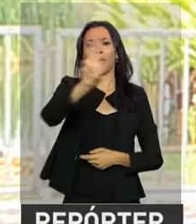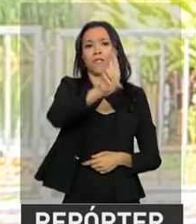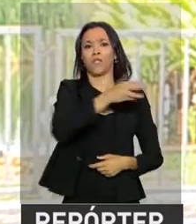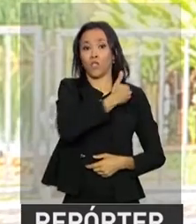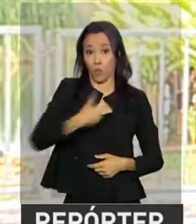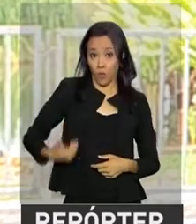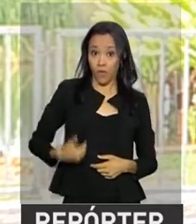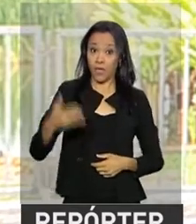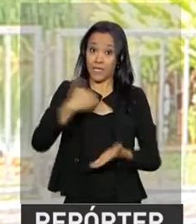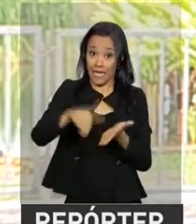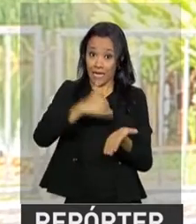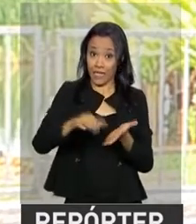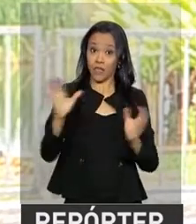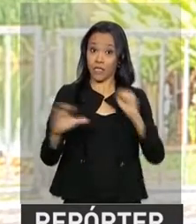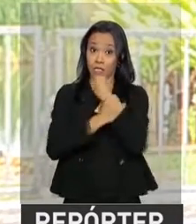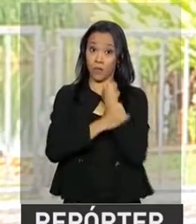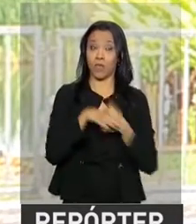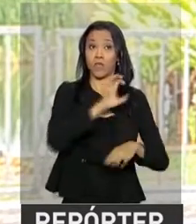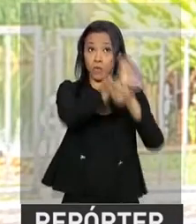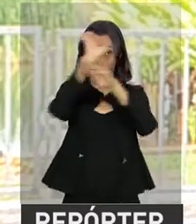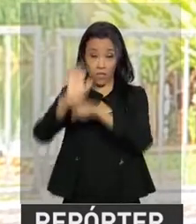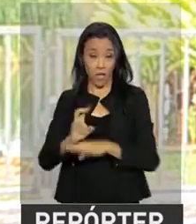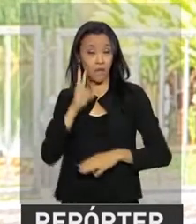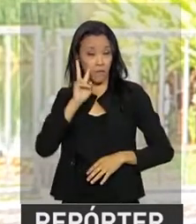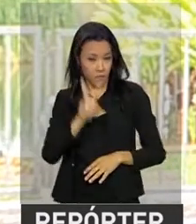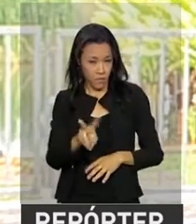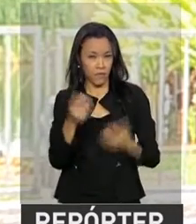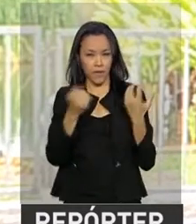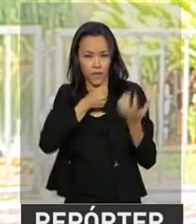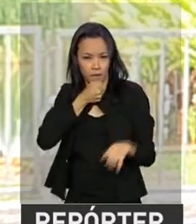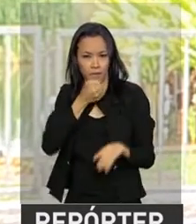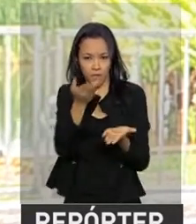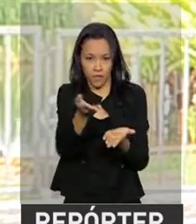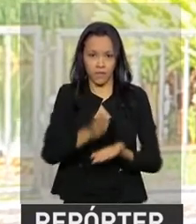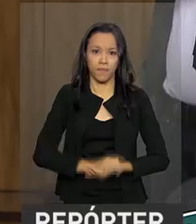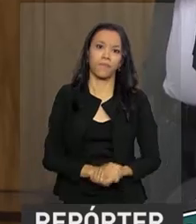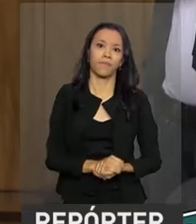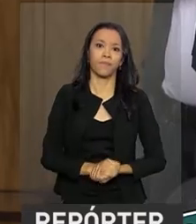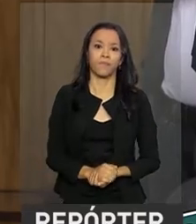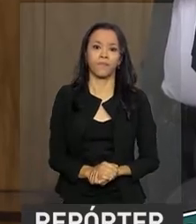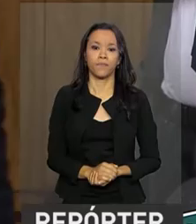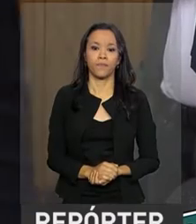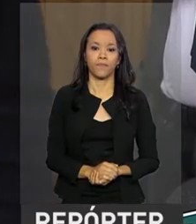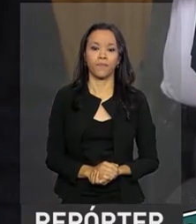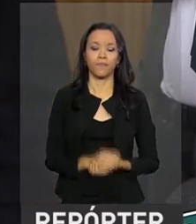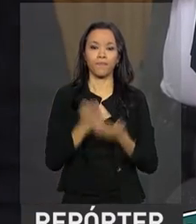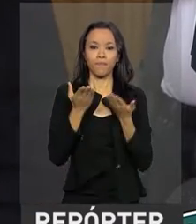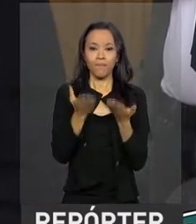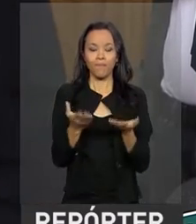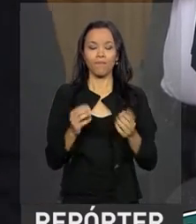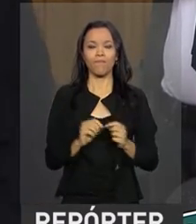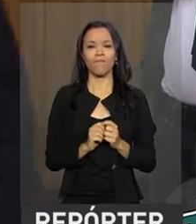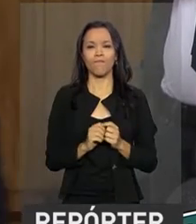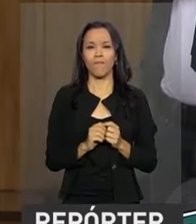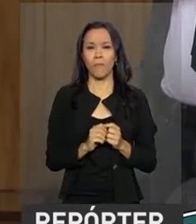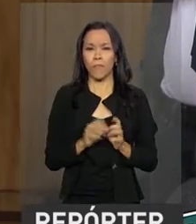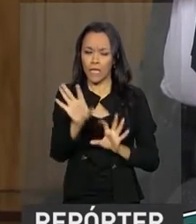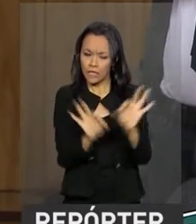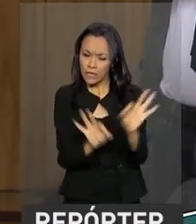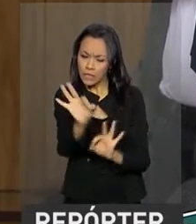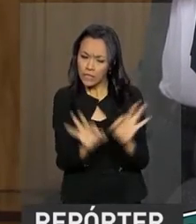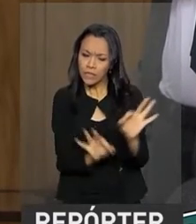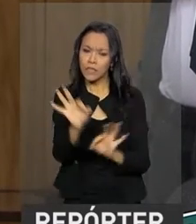os secretários de segurança dos estados vamos ver um trecho dessa entrevista traçar um panorama